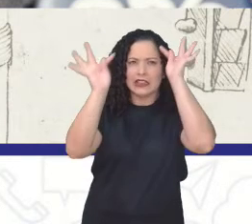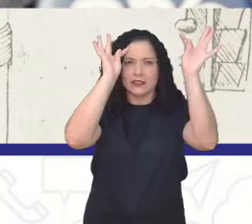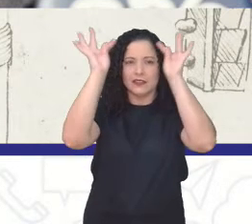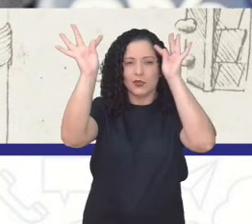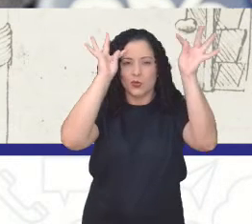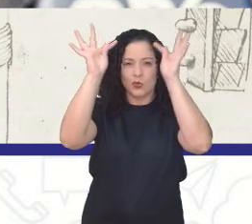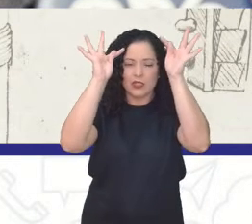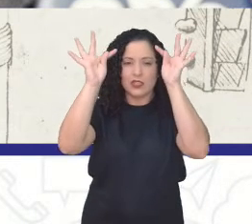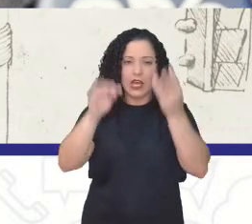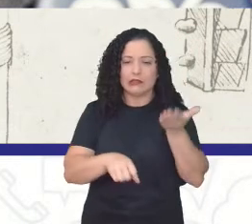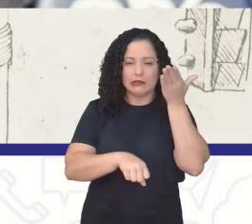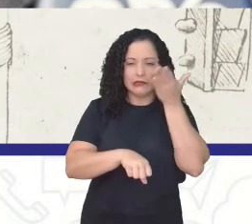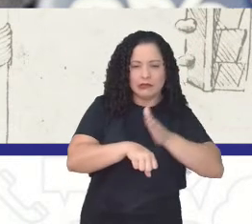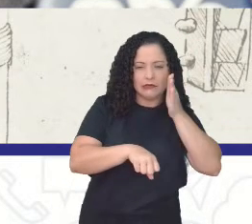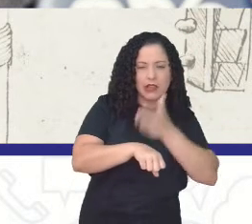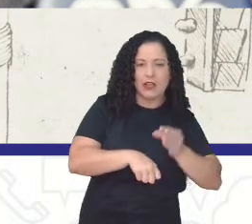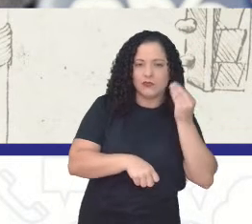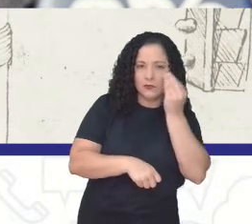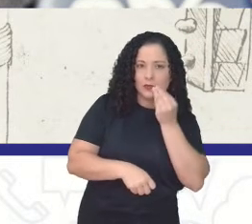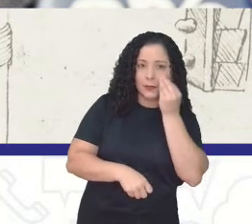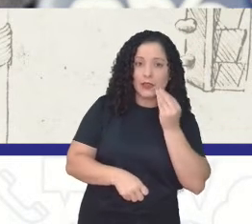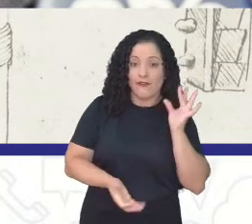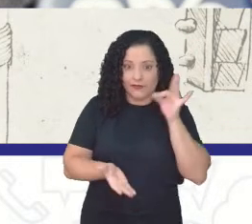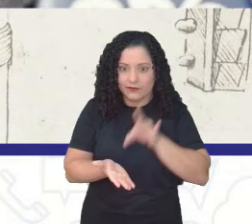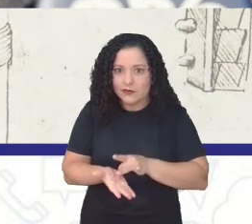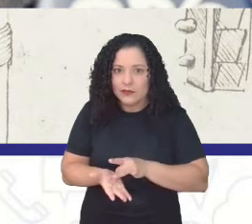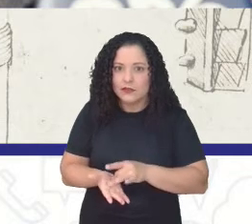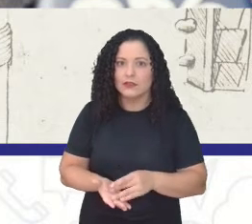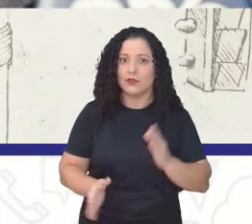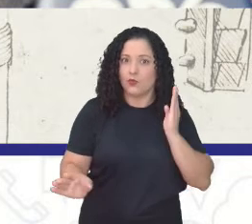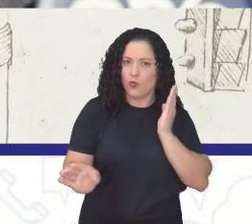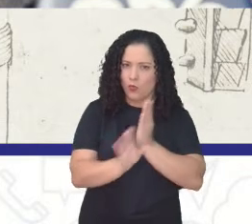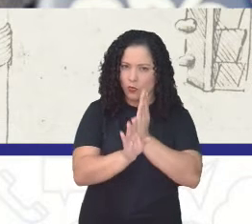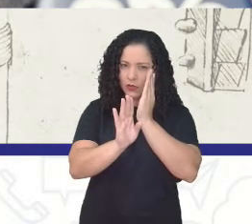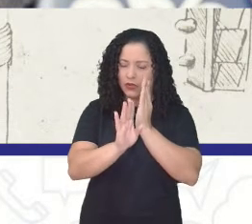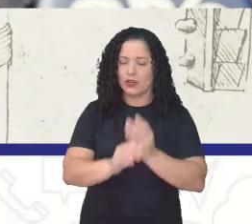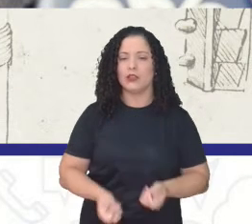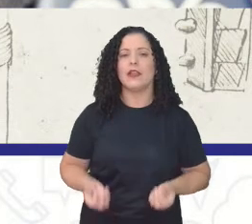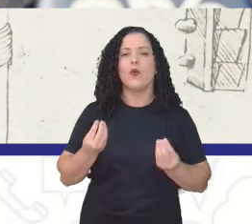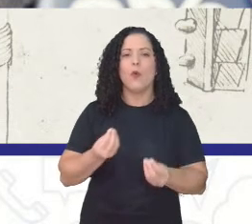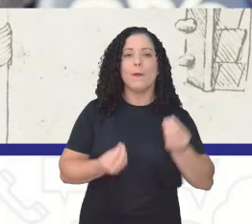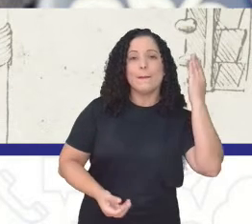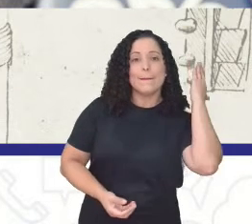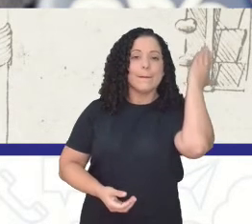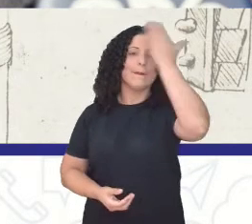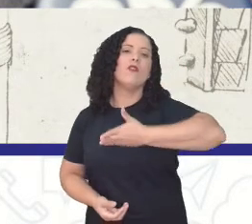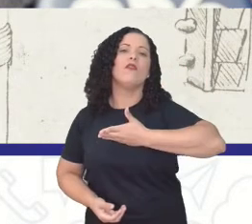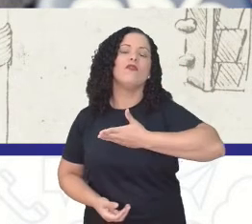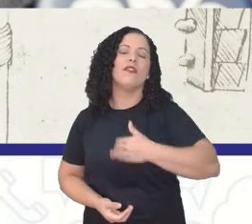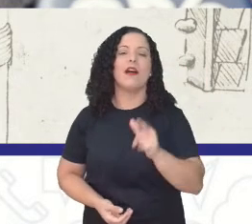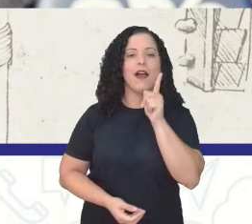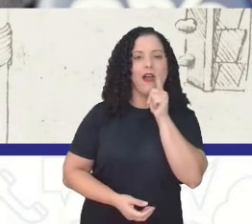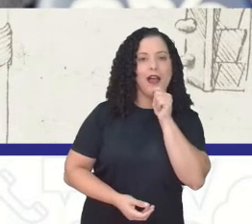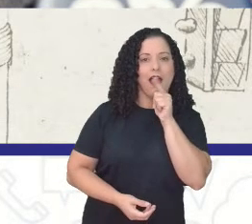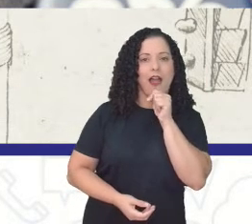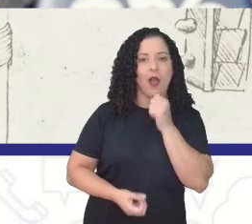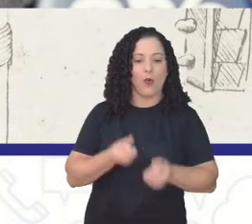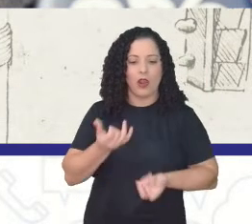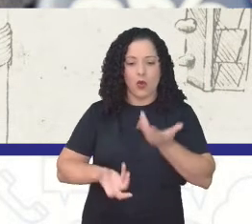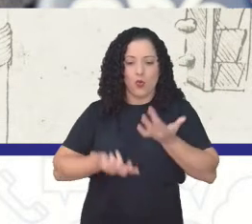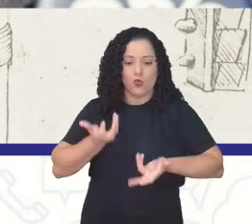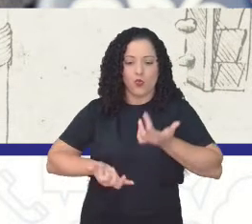a questão do experimentalismo. Né? Então como provar, por exemplo, que a água ela ferve